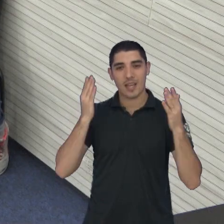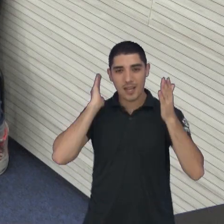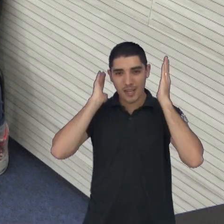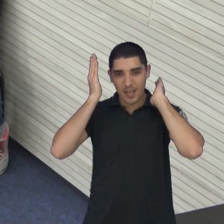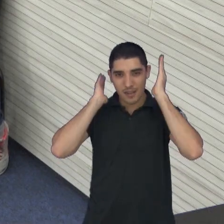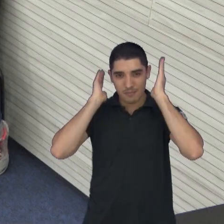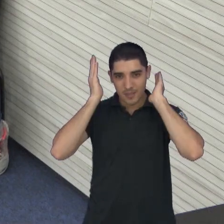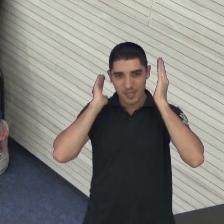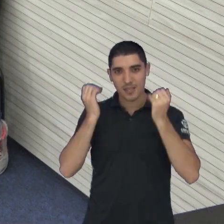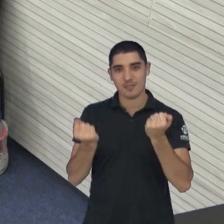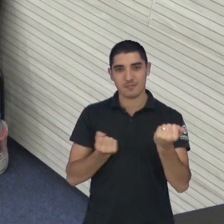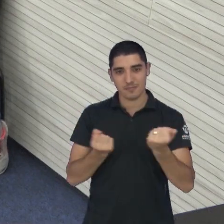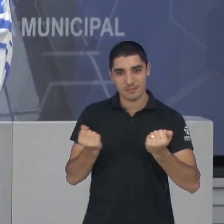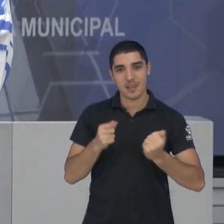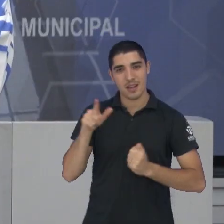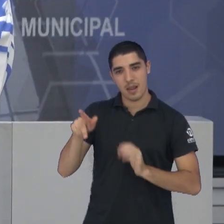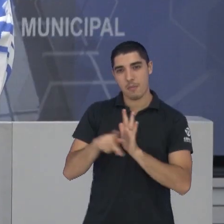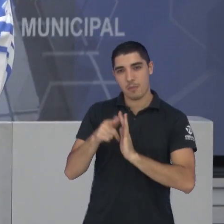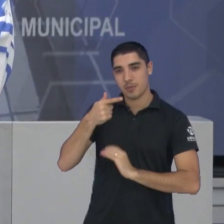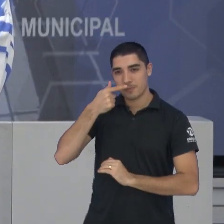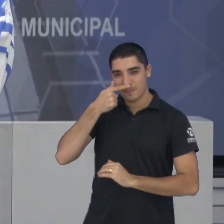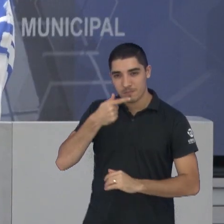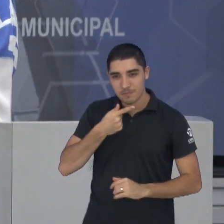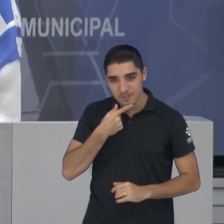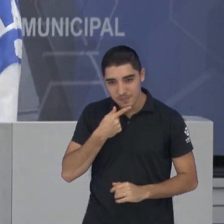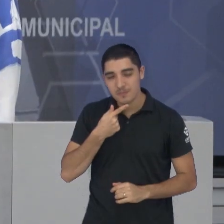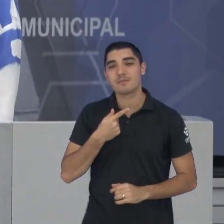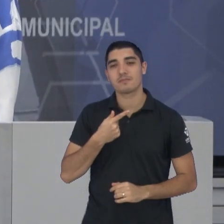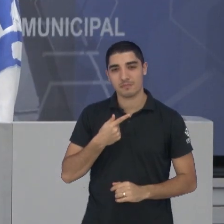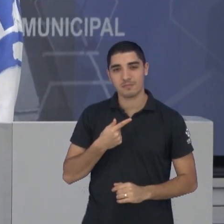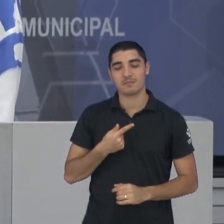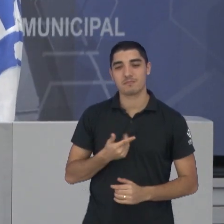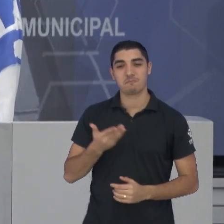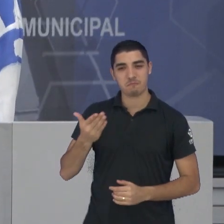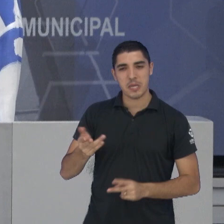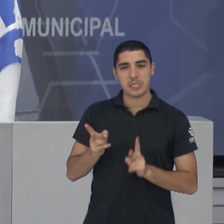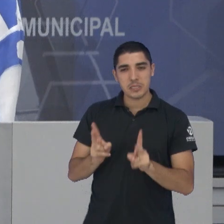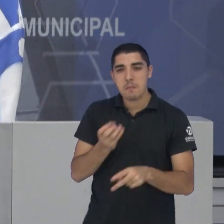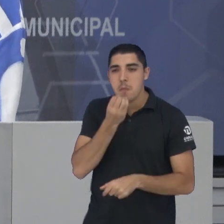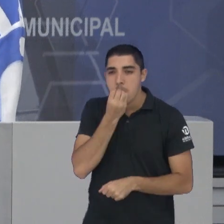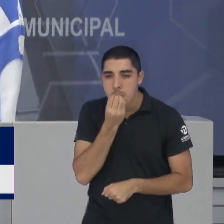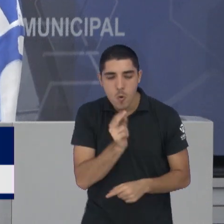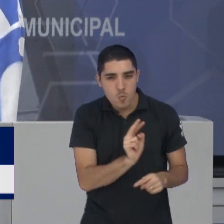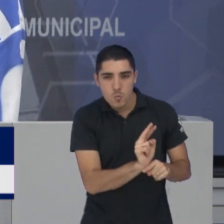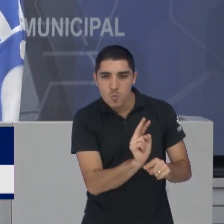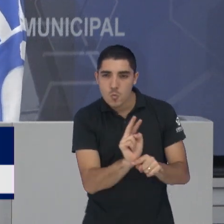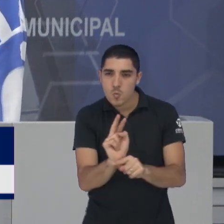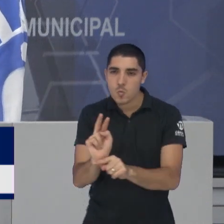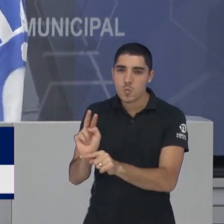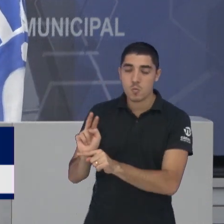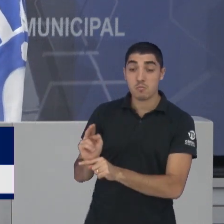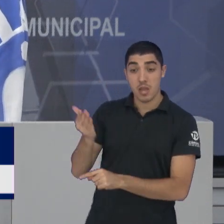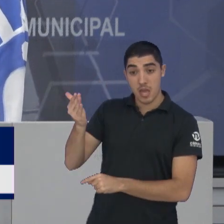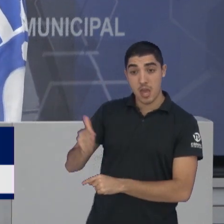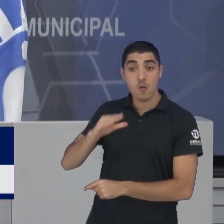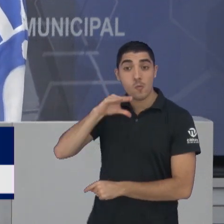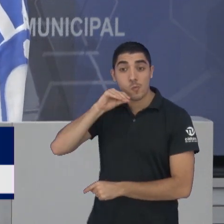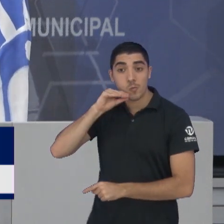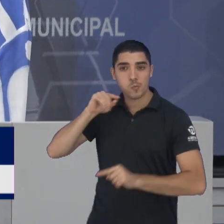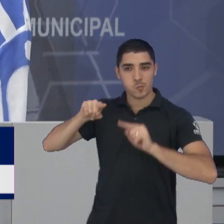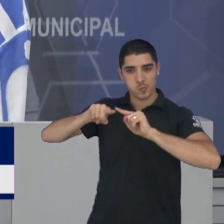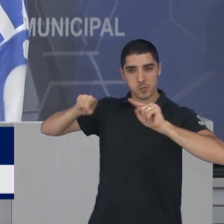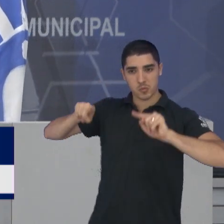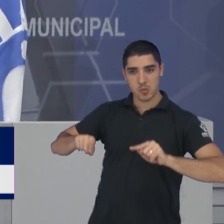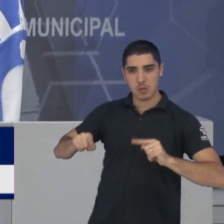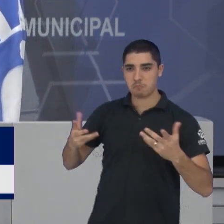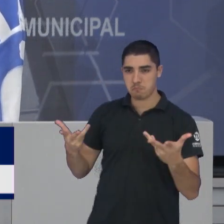prefeitura de Eugênio de Melo, sempre muito zeloso com tudo, sempre um funcionário exemplar, que